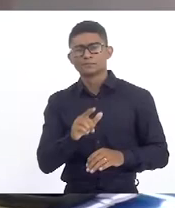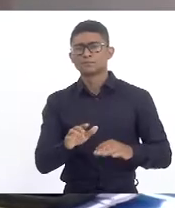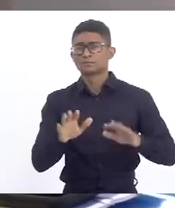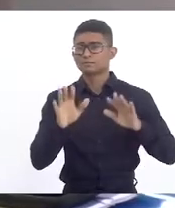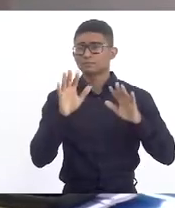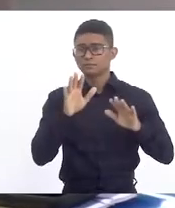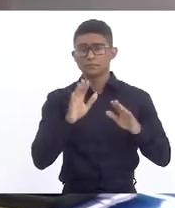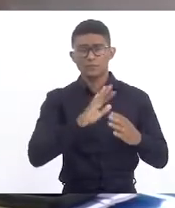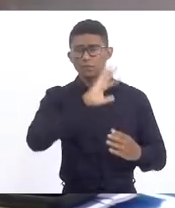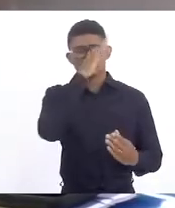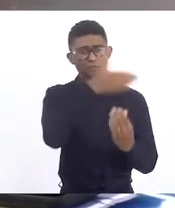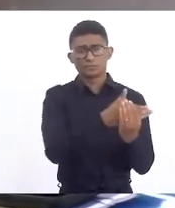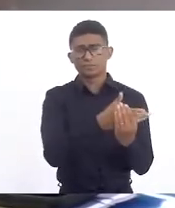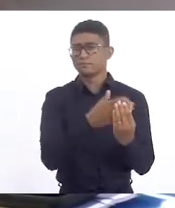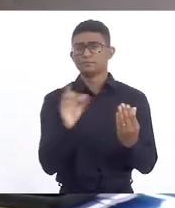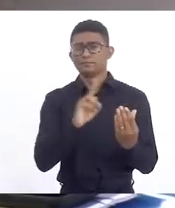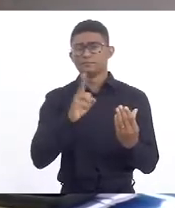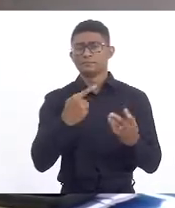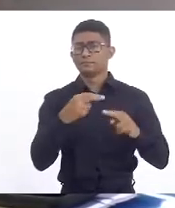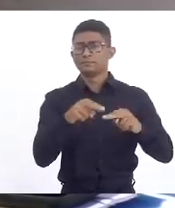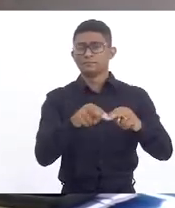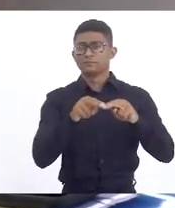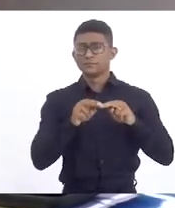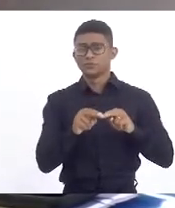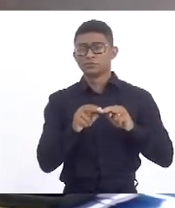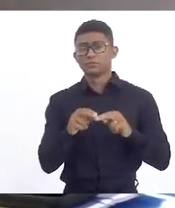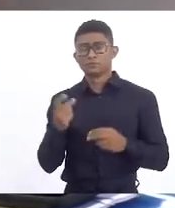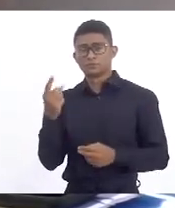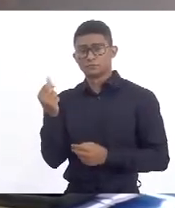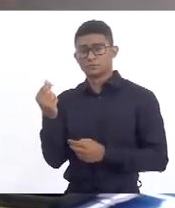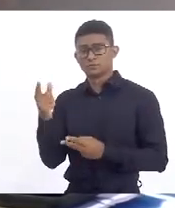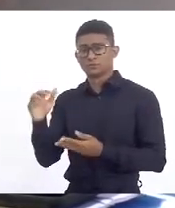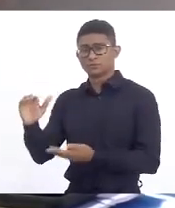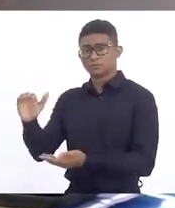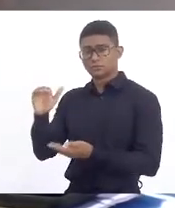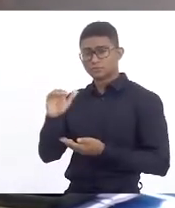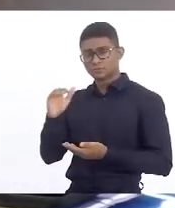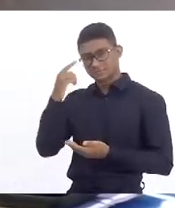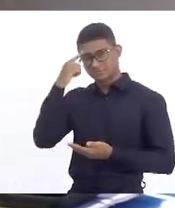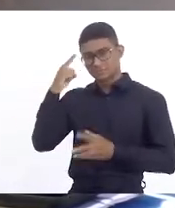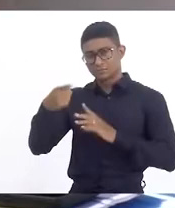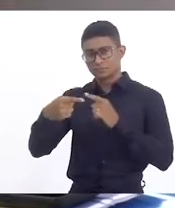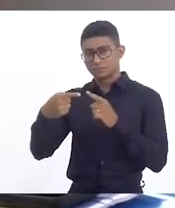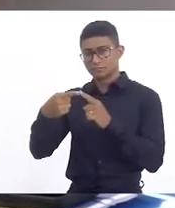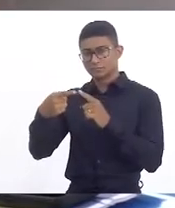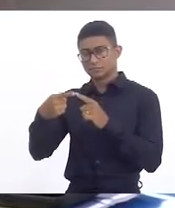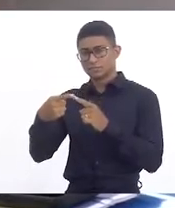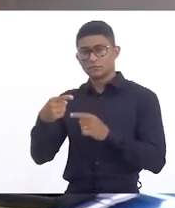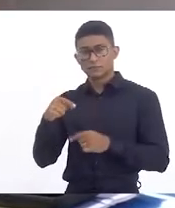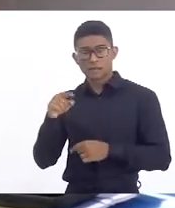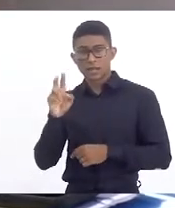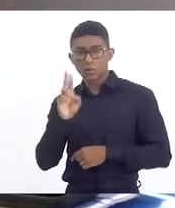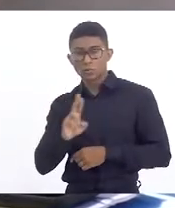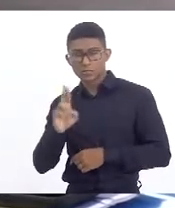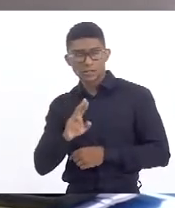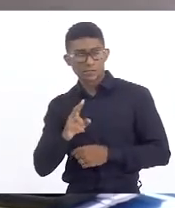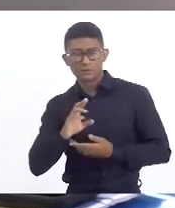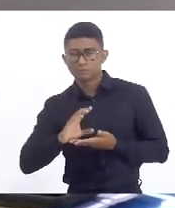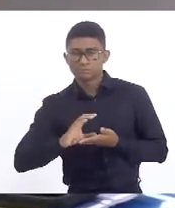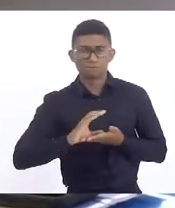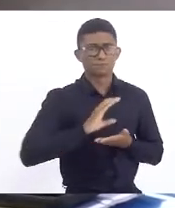homologada em função da concessão. Esse dinheiro todo que está no primeiro subcrédito não vai ser mais usado pela SEDAI, esse dinheiro